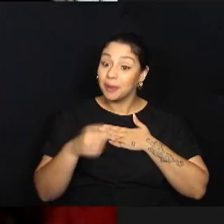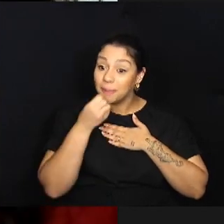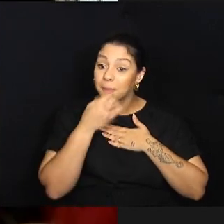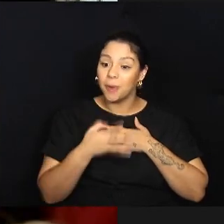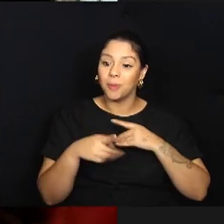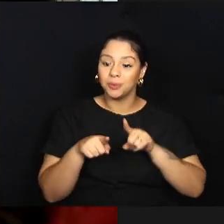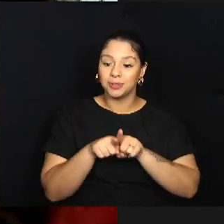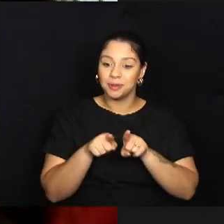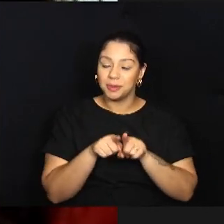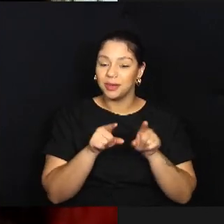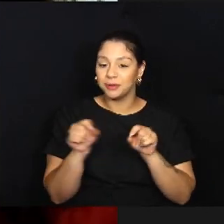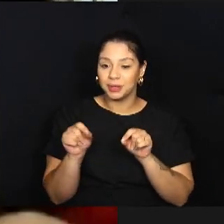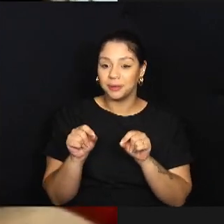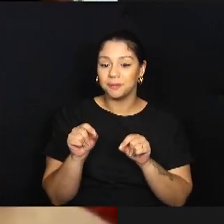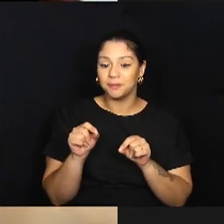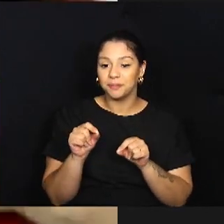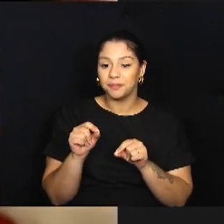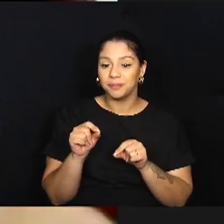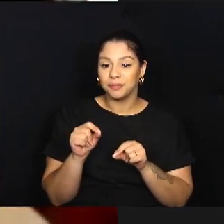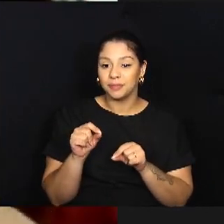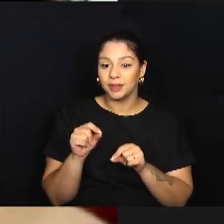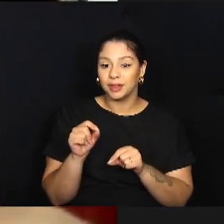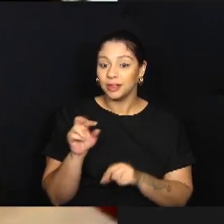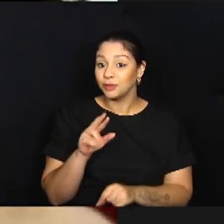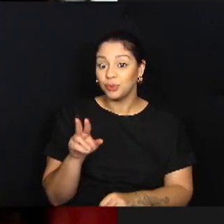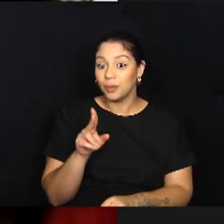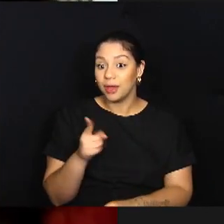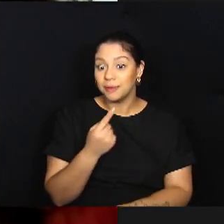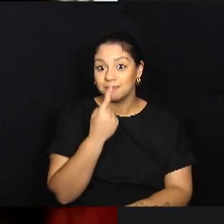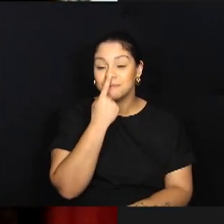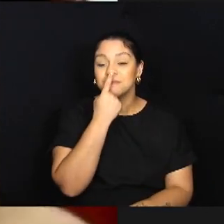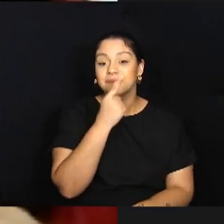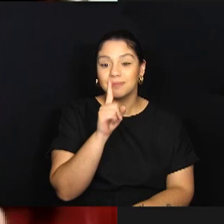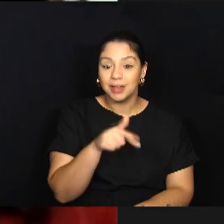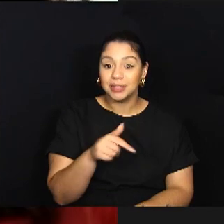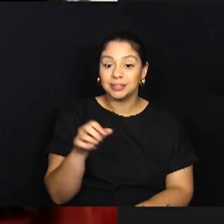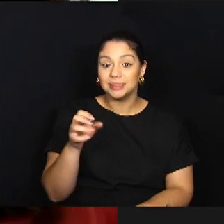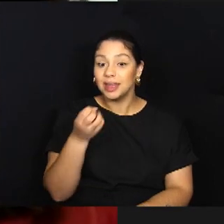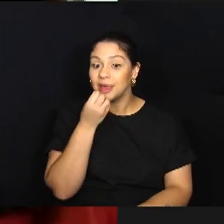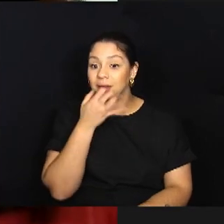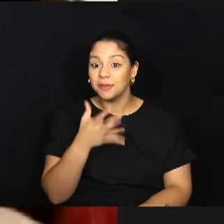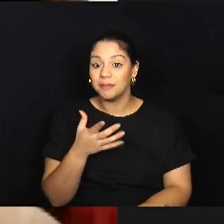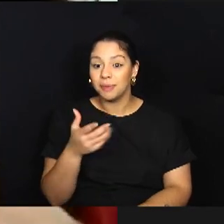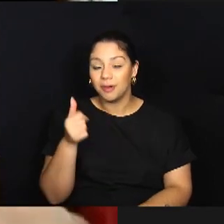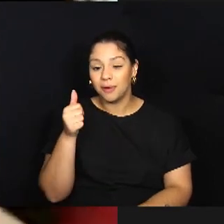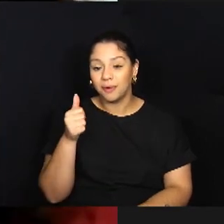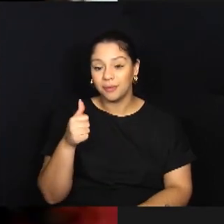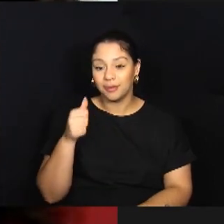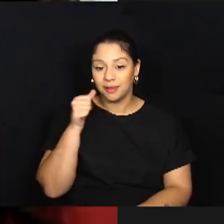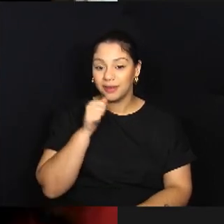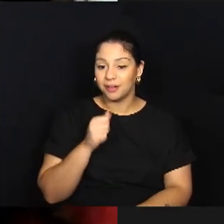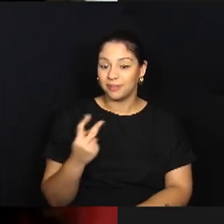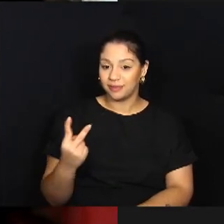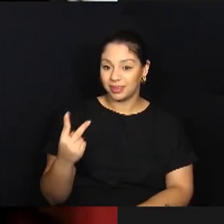até, não que eu seja uma inspiração para elas, mas é bacana elas verem a mãe. E o Vanderlei também acho que é